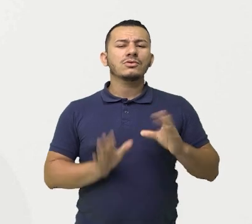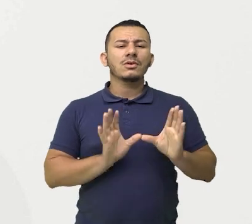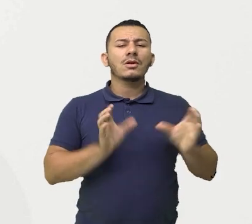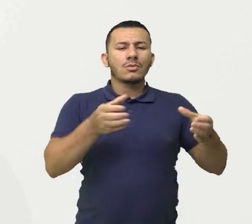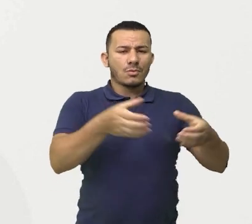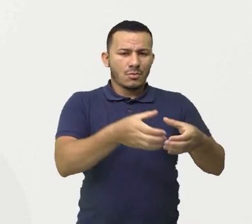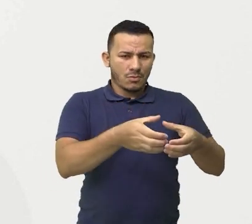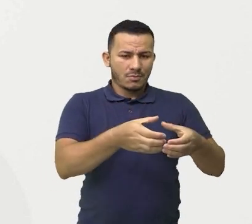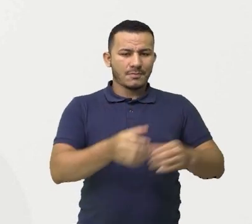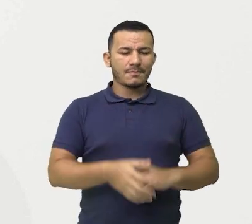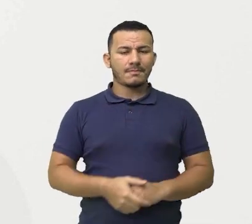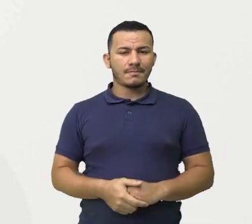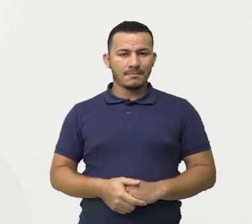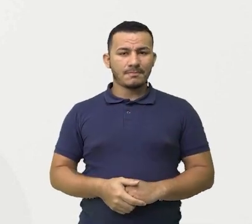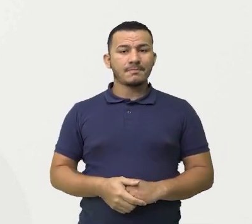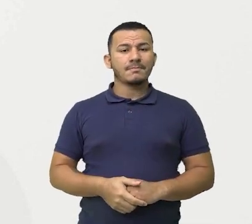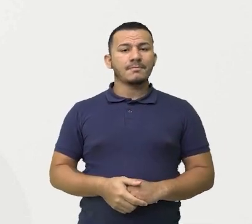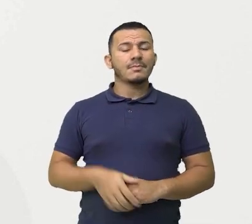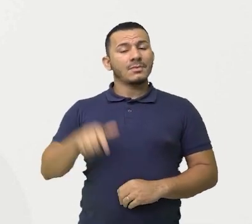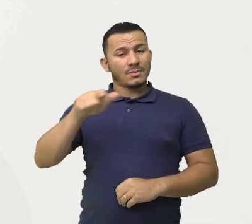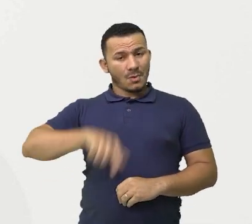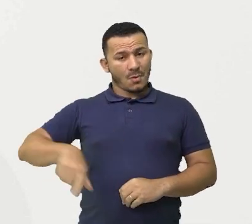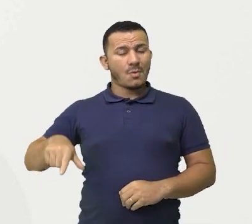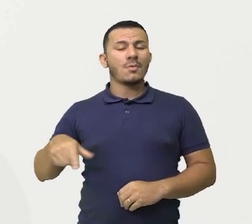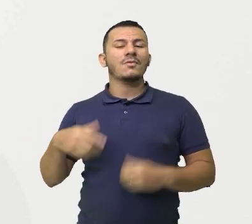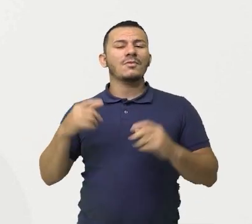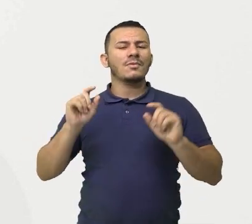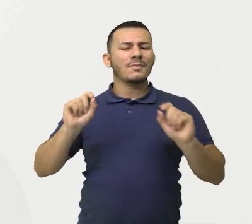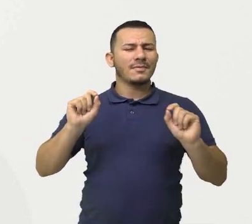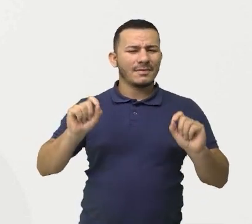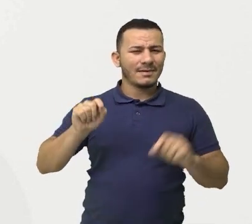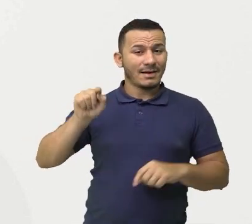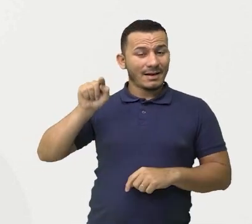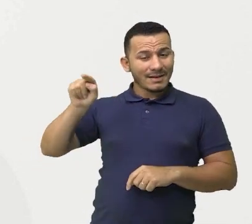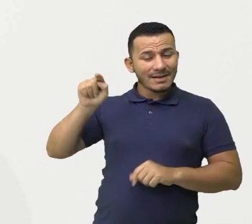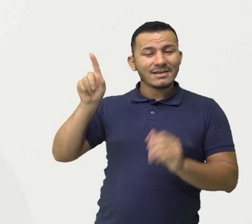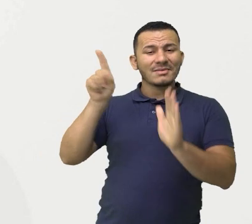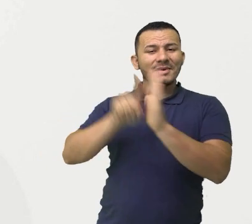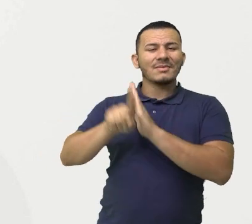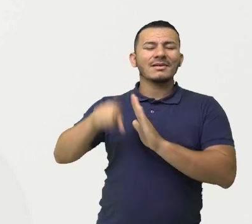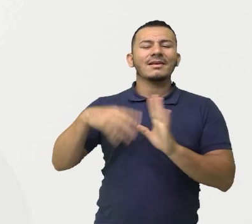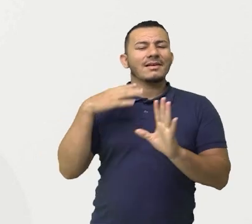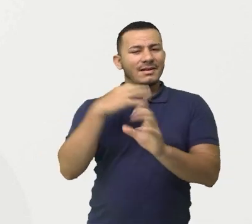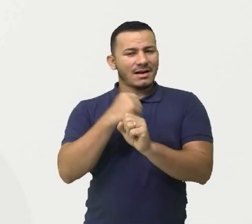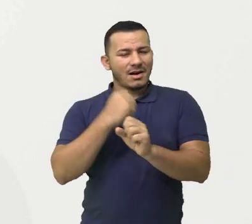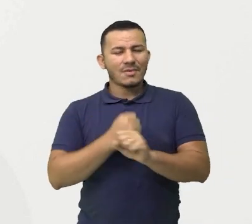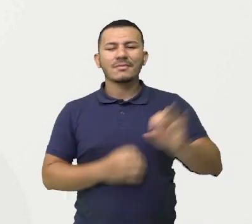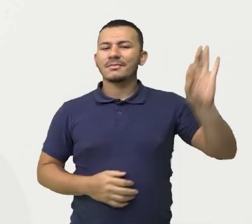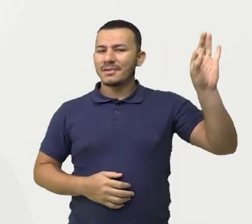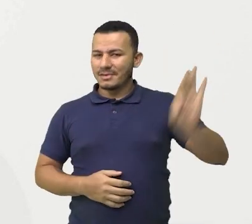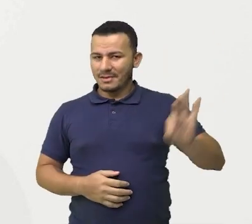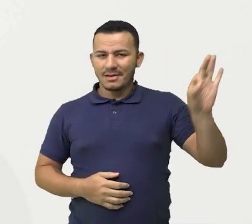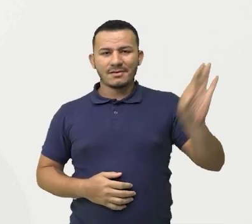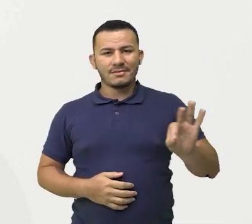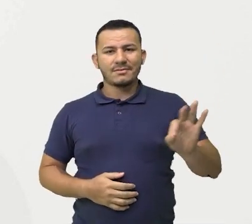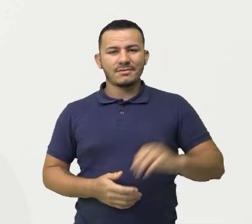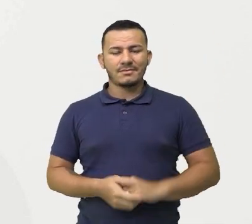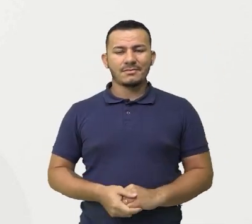turma? De novo, nós estamos diante de uma questão que envolve o cálculo de